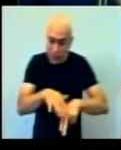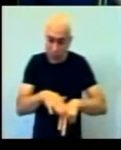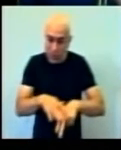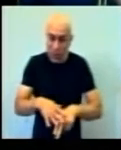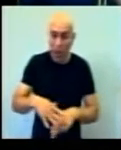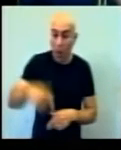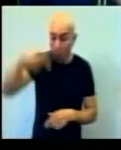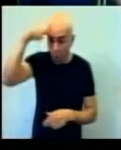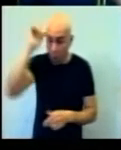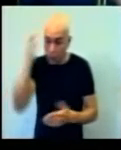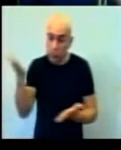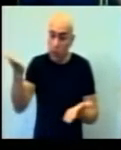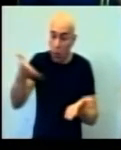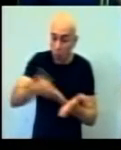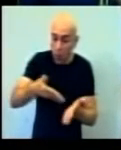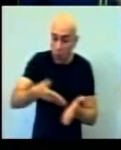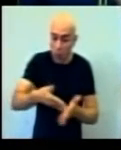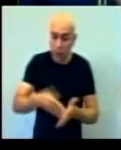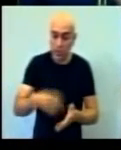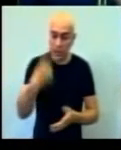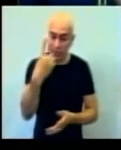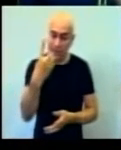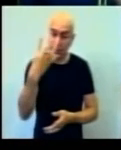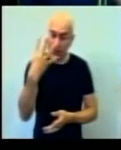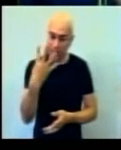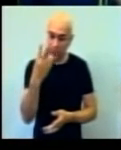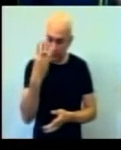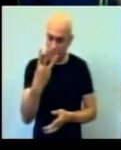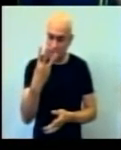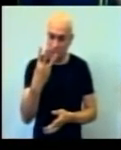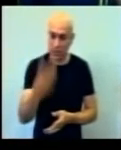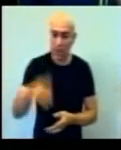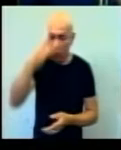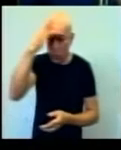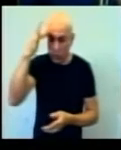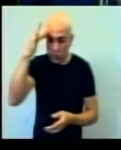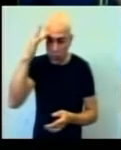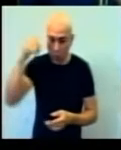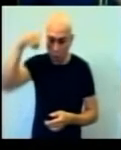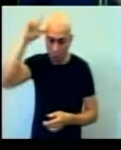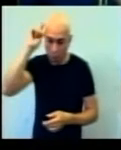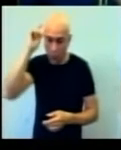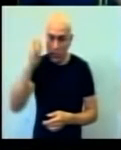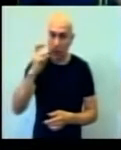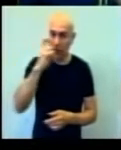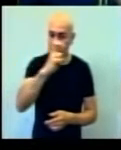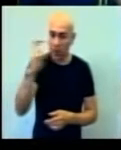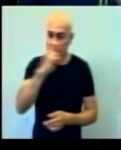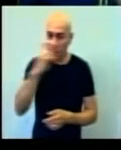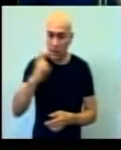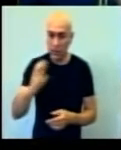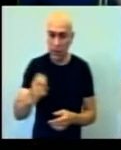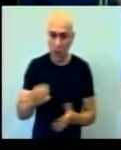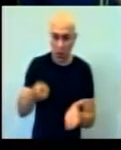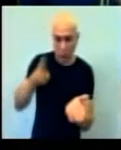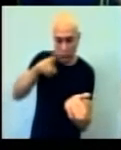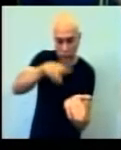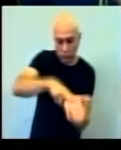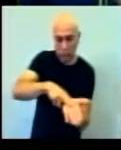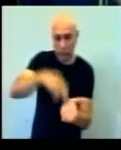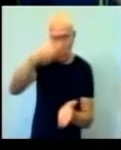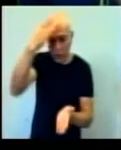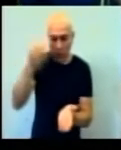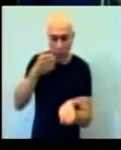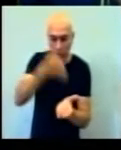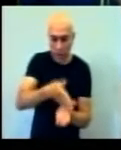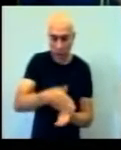mais 13 casos internaram. Então, ontem até às 16, foram 55 novas internações. Depois, até à noite, mais